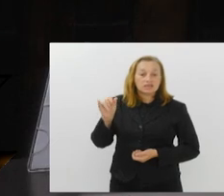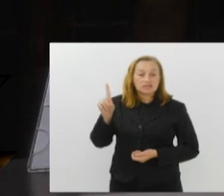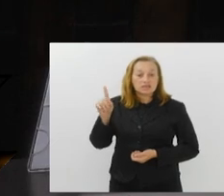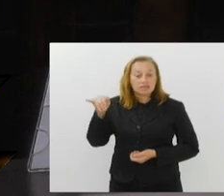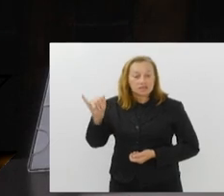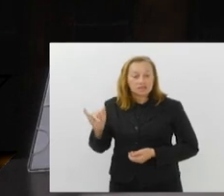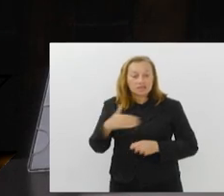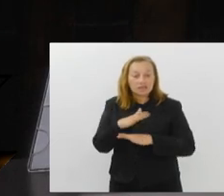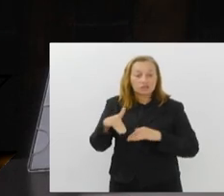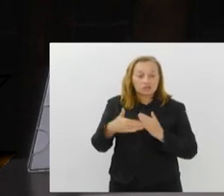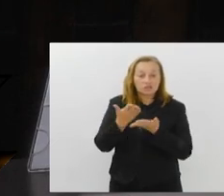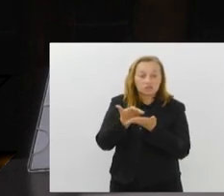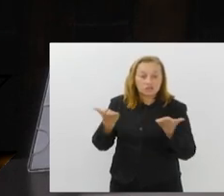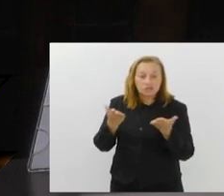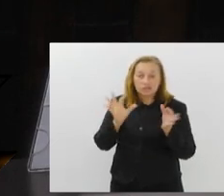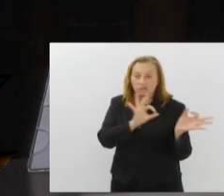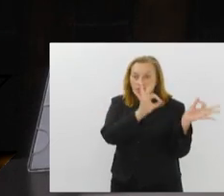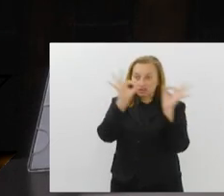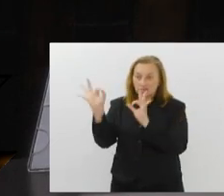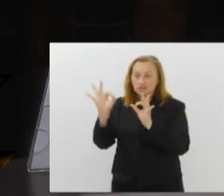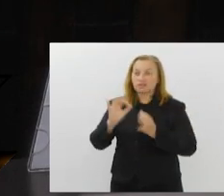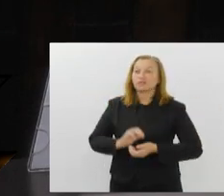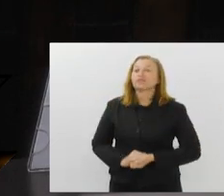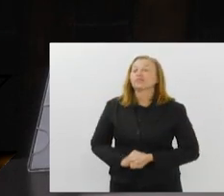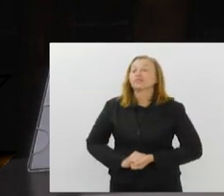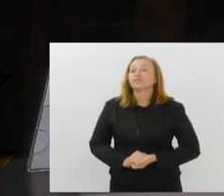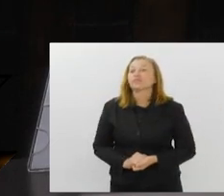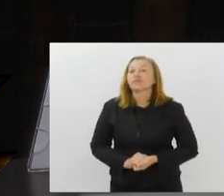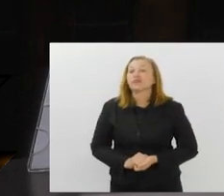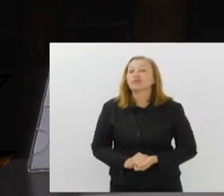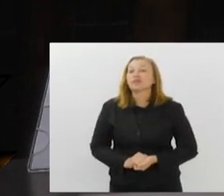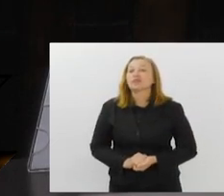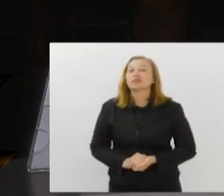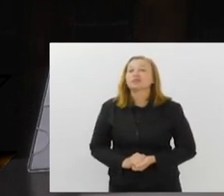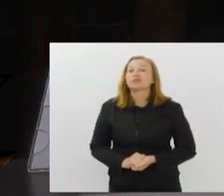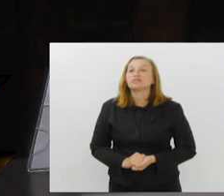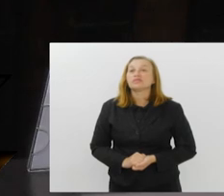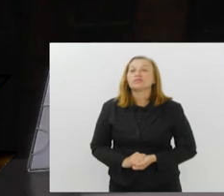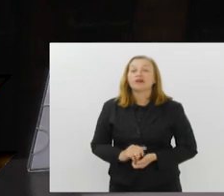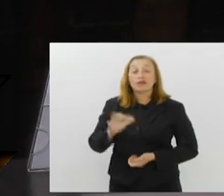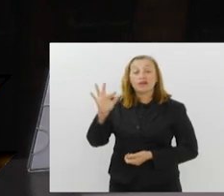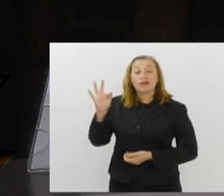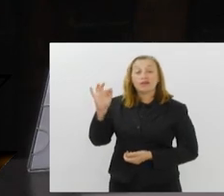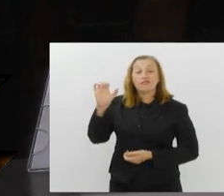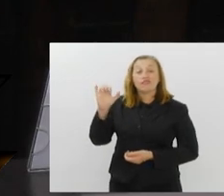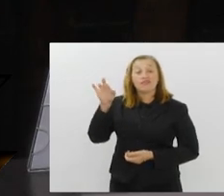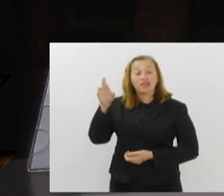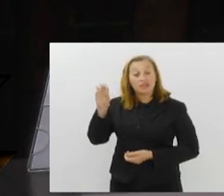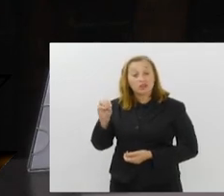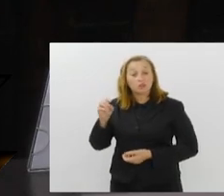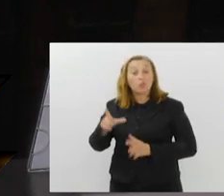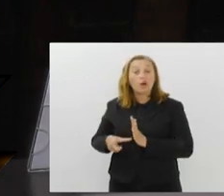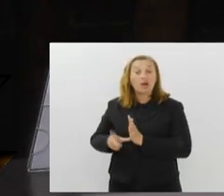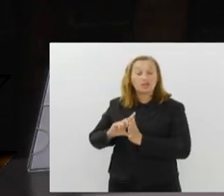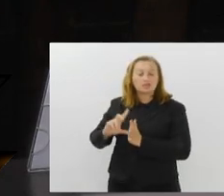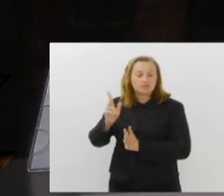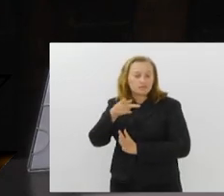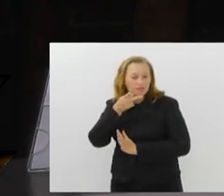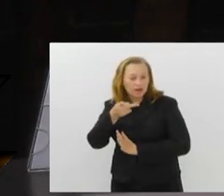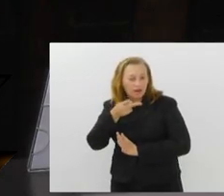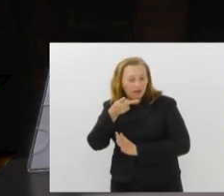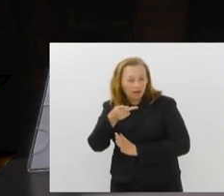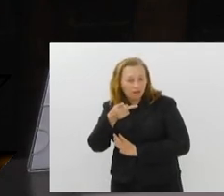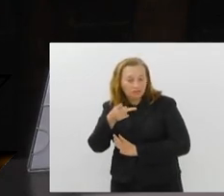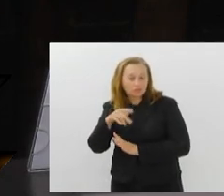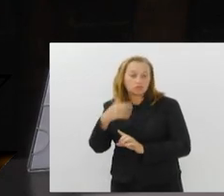e a todos aqueles que nos assistem eh Fernando antes de falar propriamente né